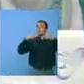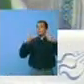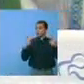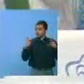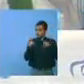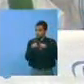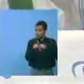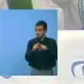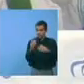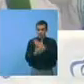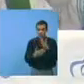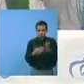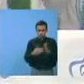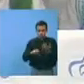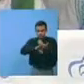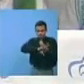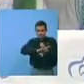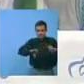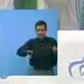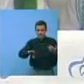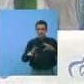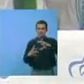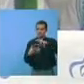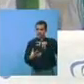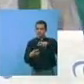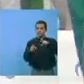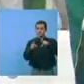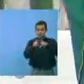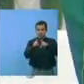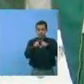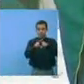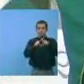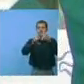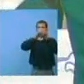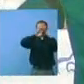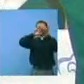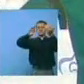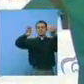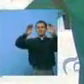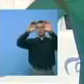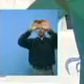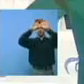céu. Minha Nossa Senhora, será que eu estou desligando alguém do céu?